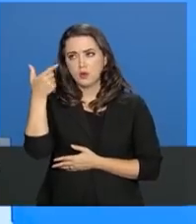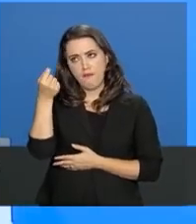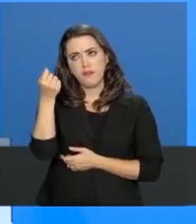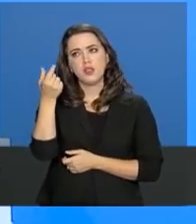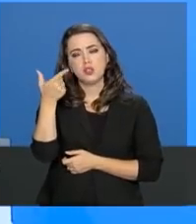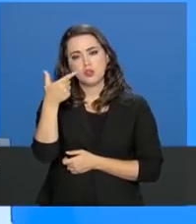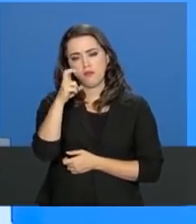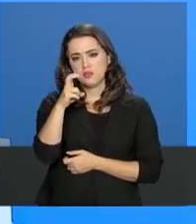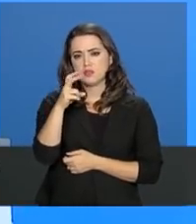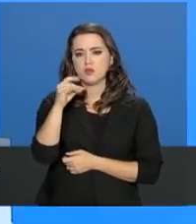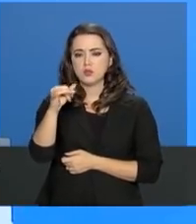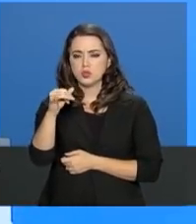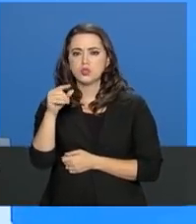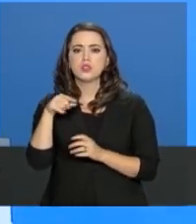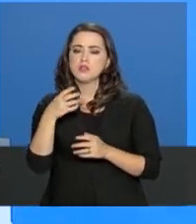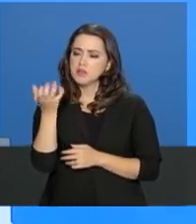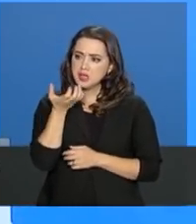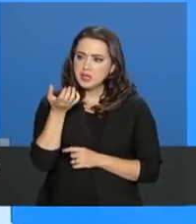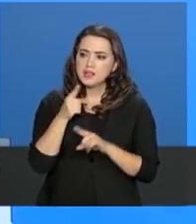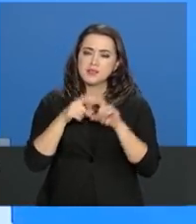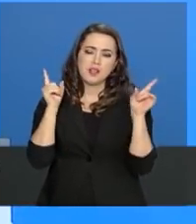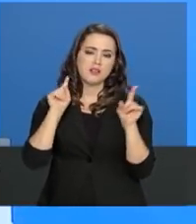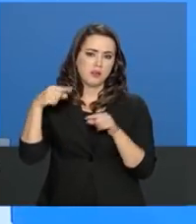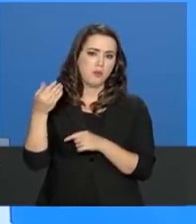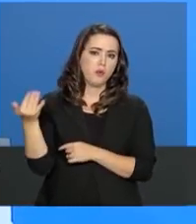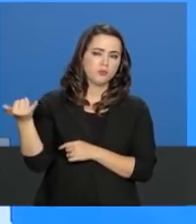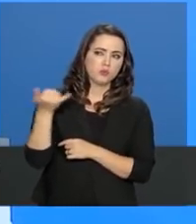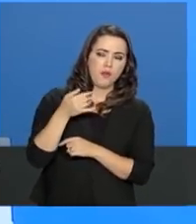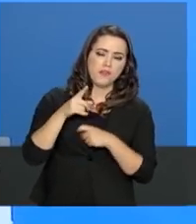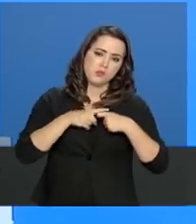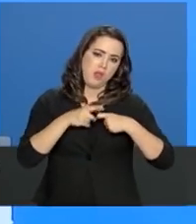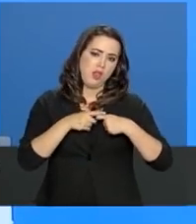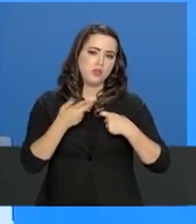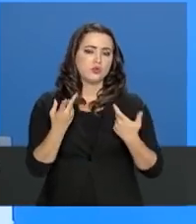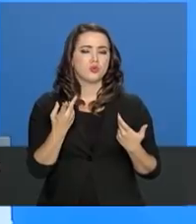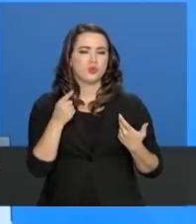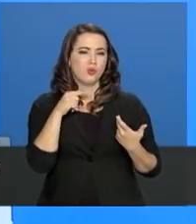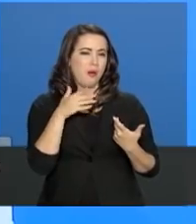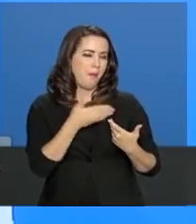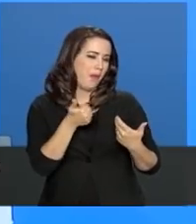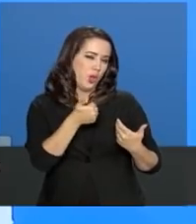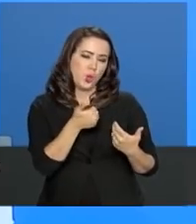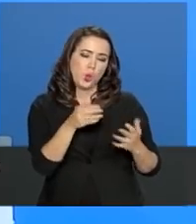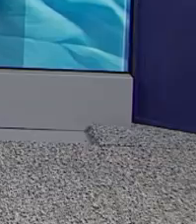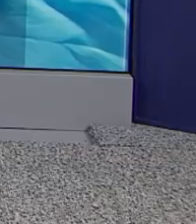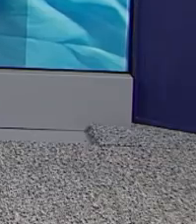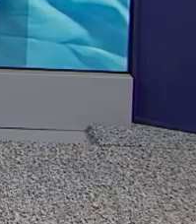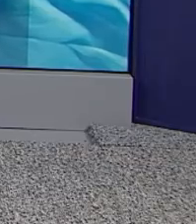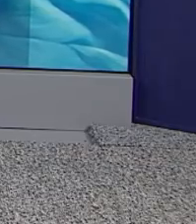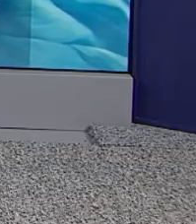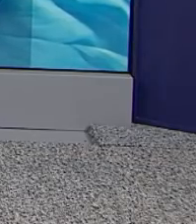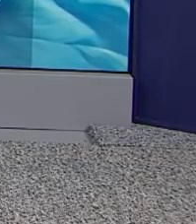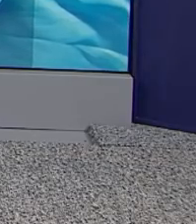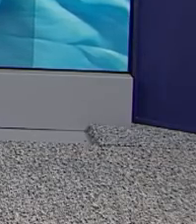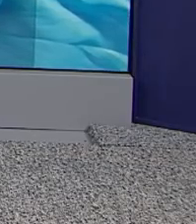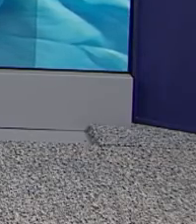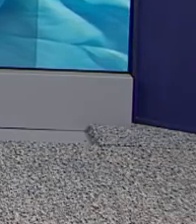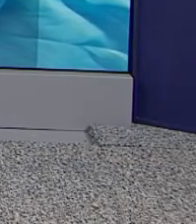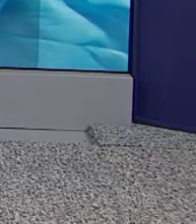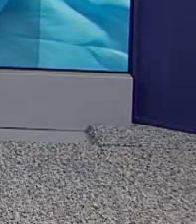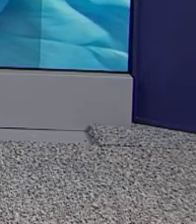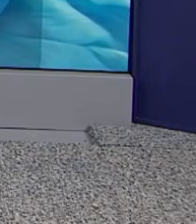e depois eu penso que ele tenha recebido uma recomendação médica no sentido de não fazer a viagem o presidente michel